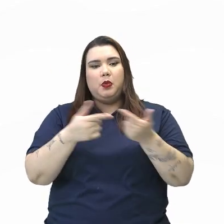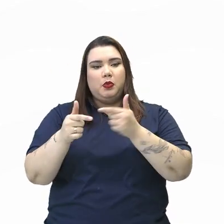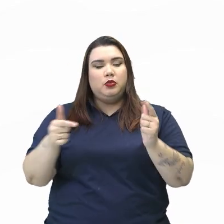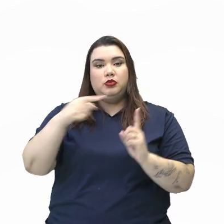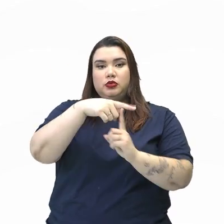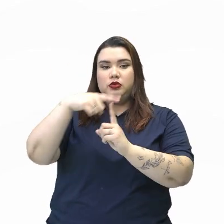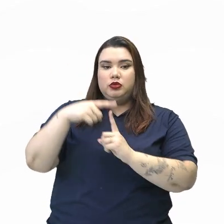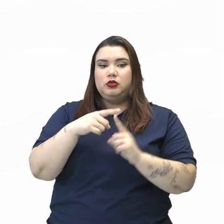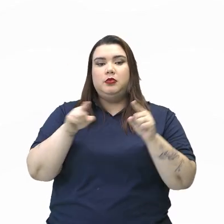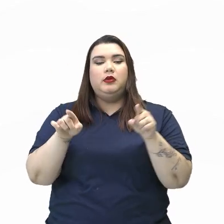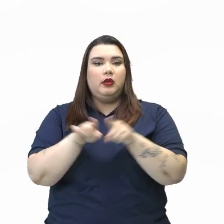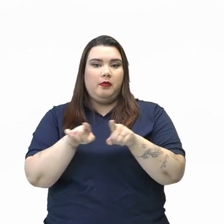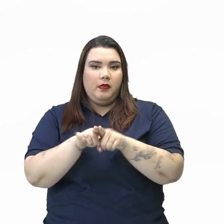vão